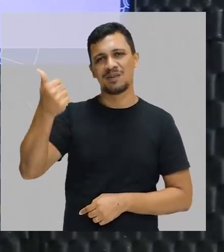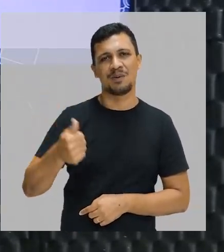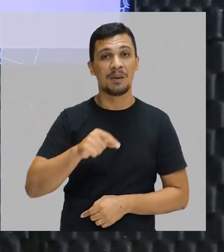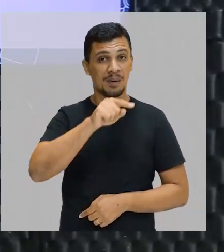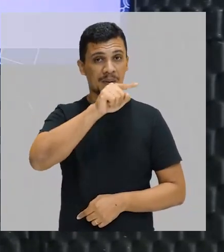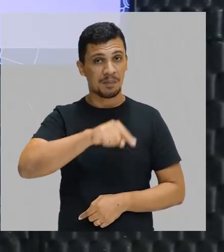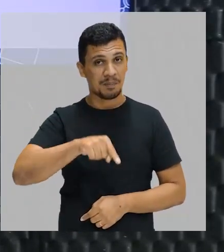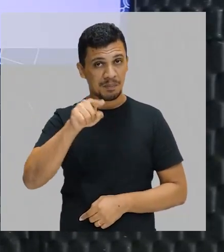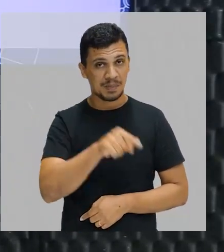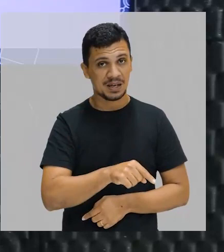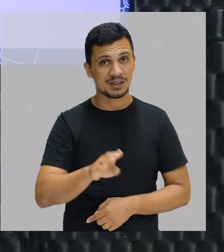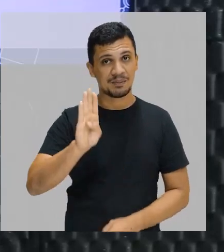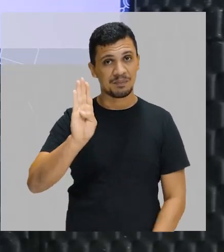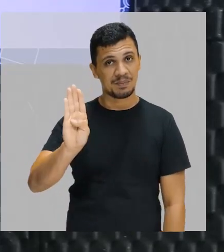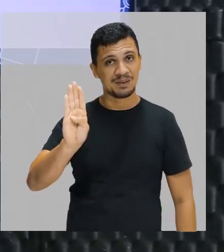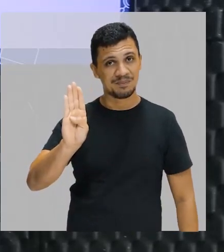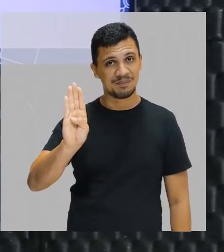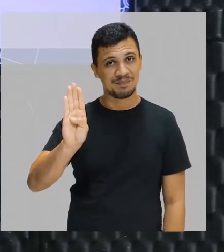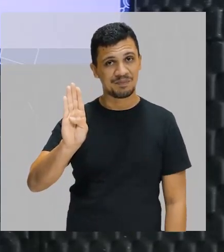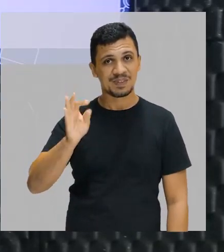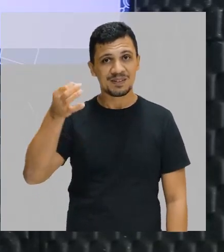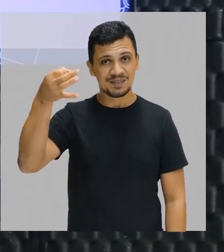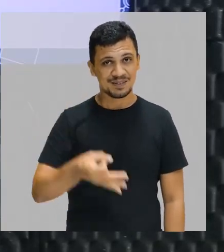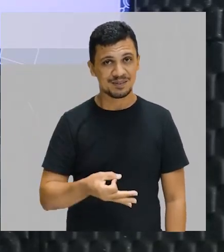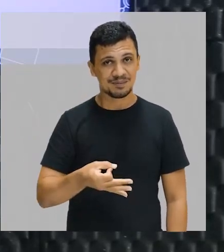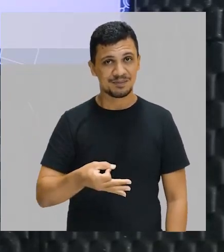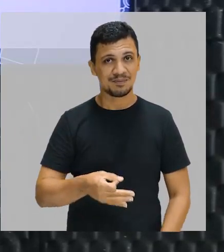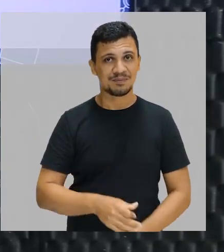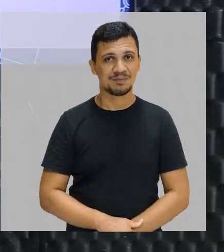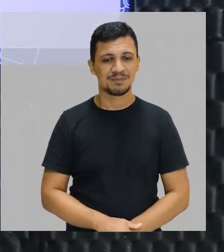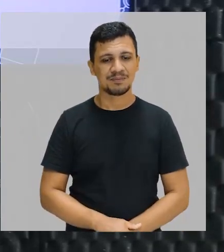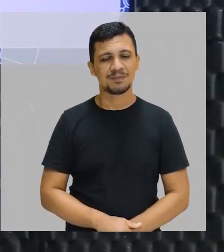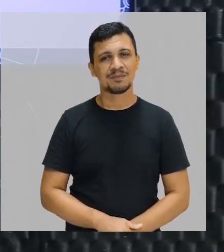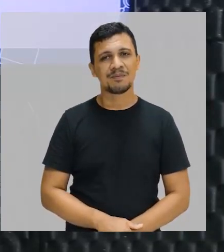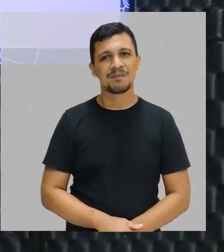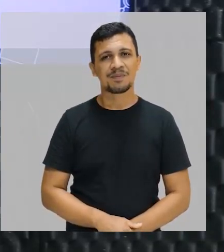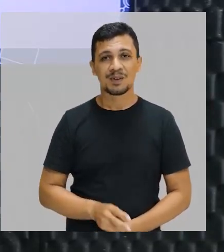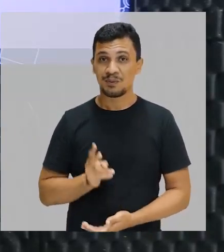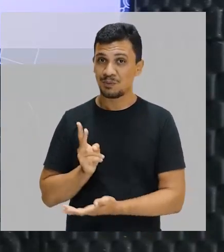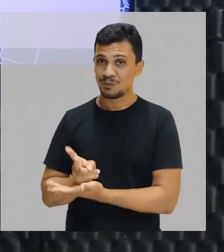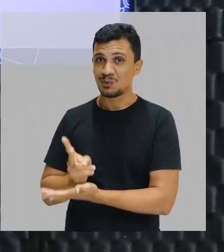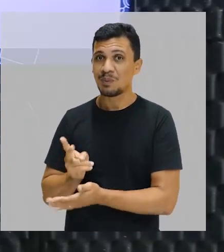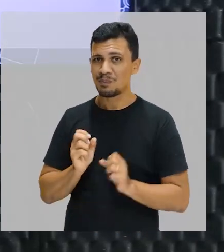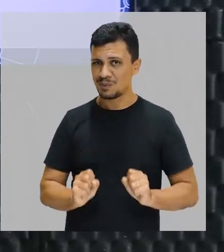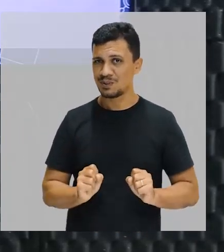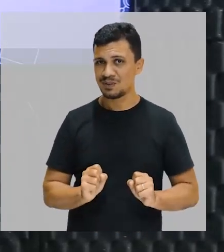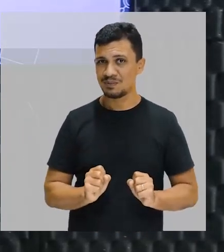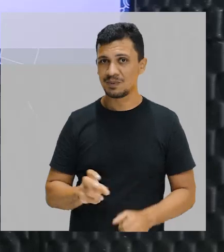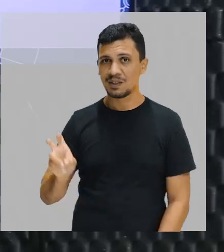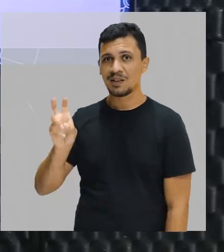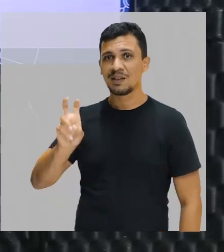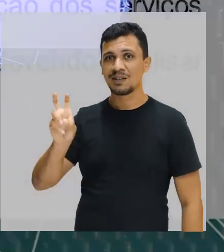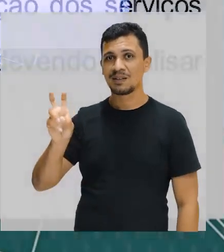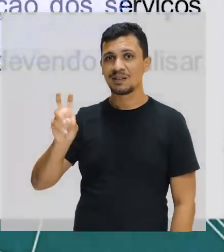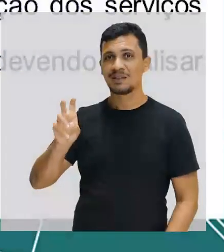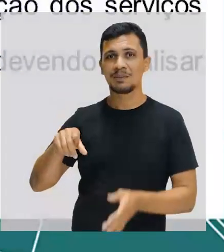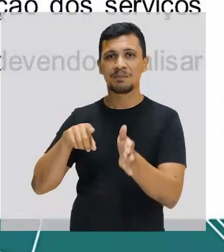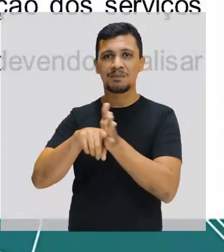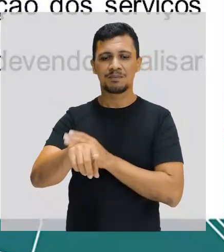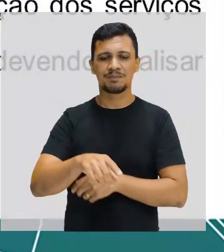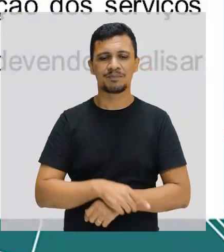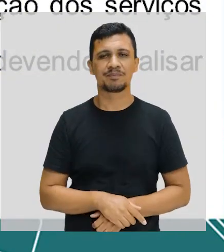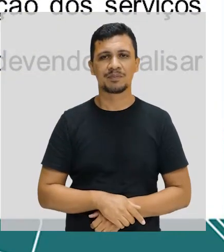você letra B de bola, correto? Vamos lá? Podemos seguir? Olha a quinta questão. A respeito